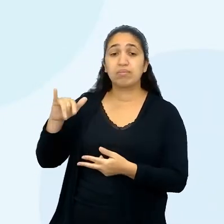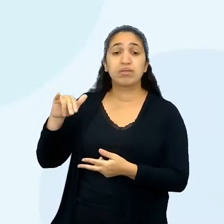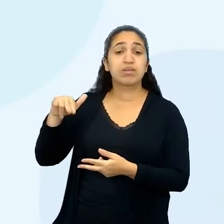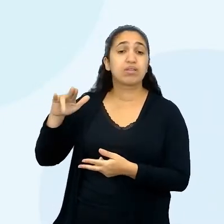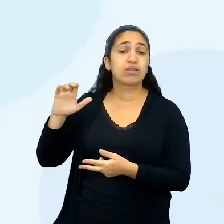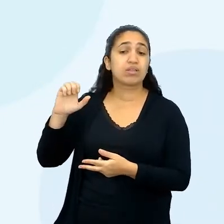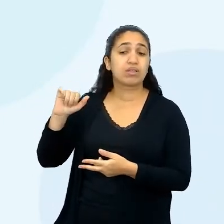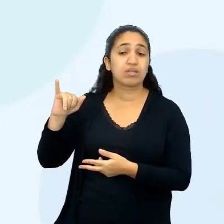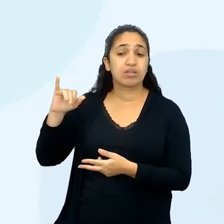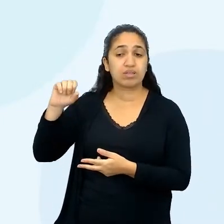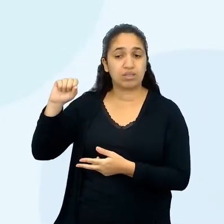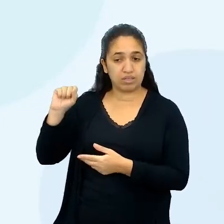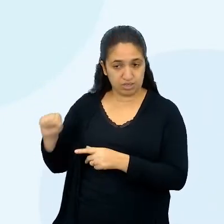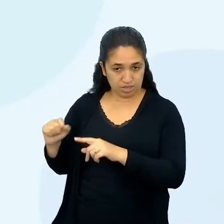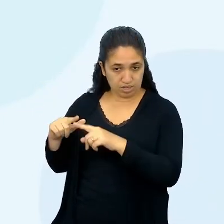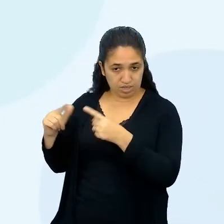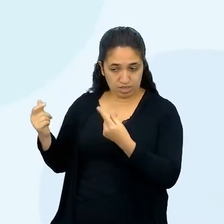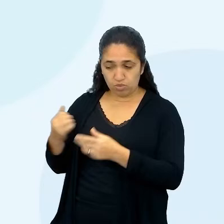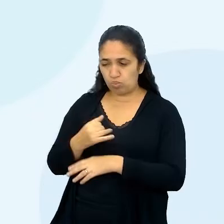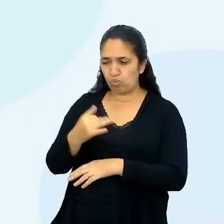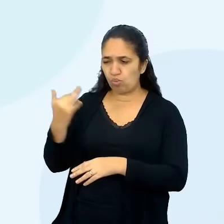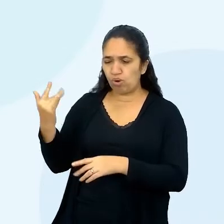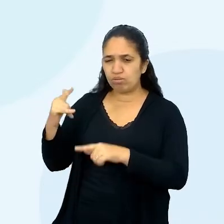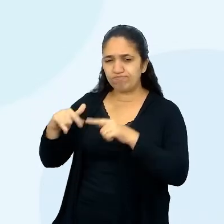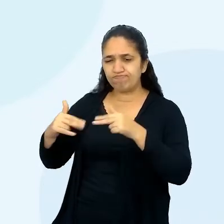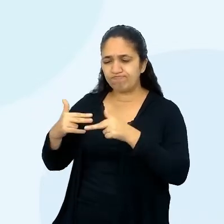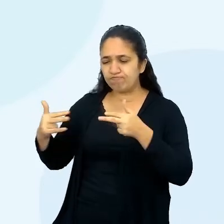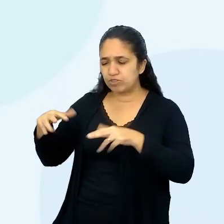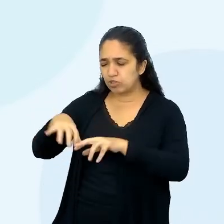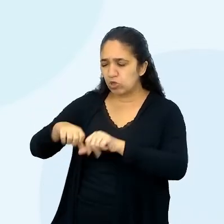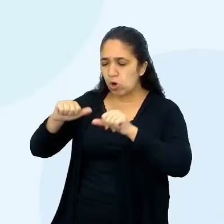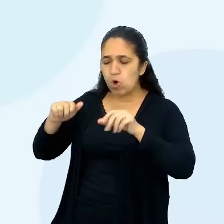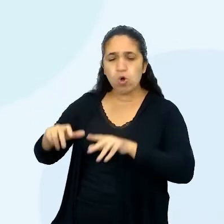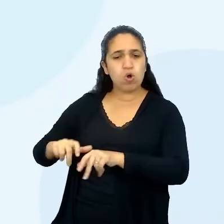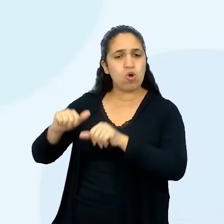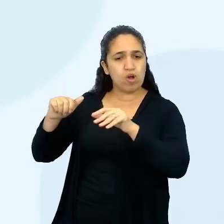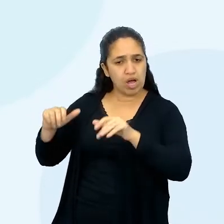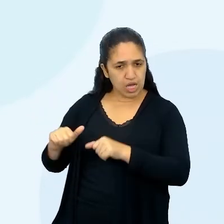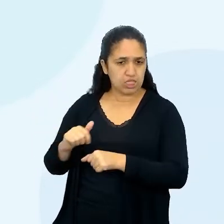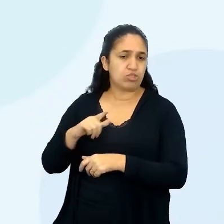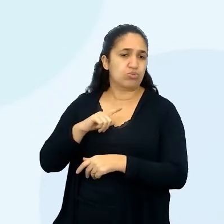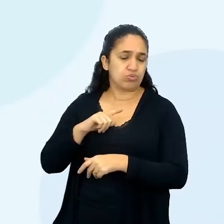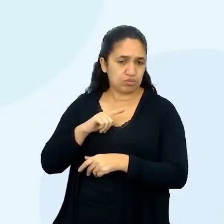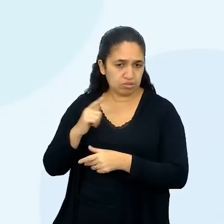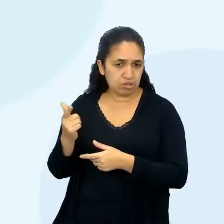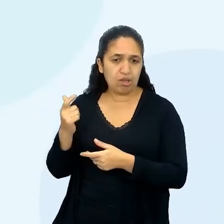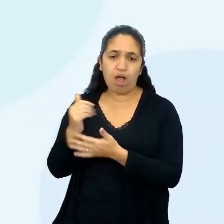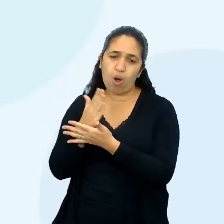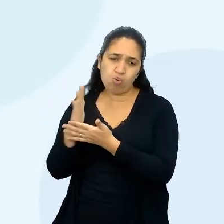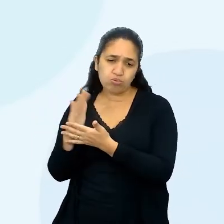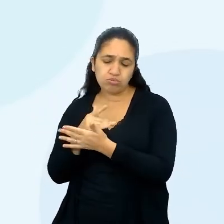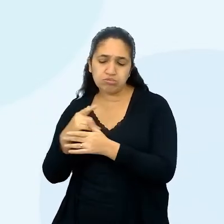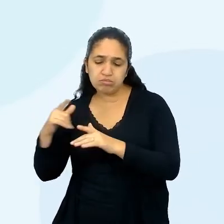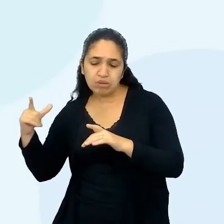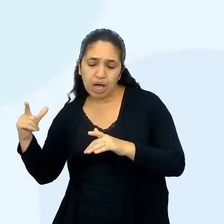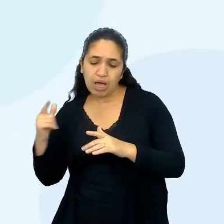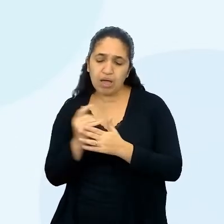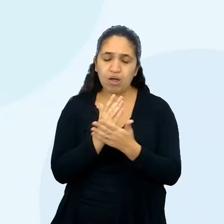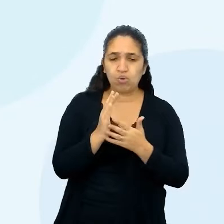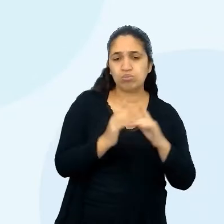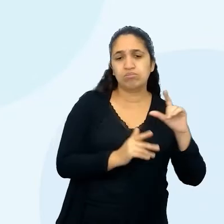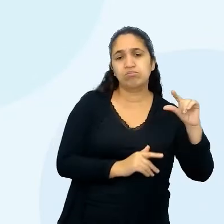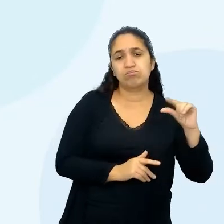solo, né, com uma quantidade de material orgânico, né, que tem também nesse solo. Alguns solos têm mais ou têm menos